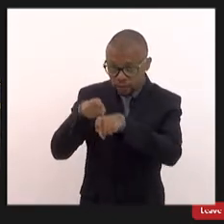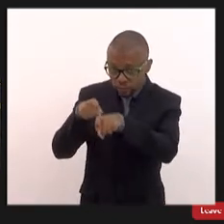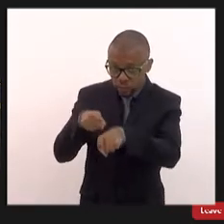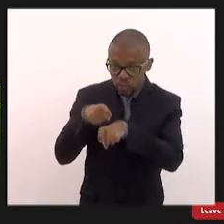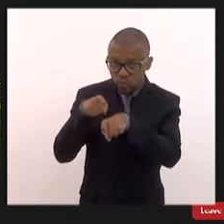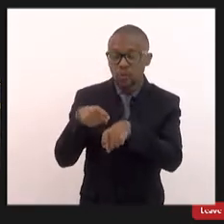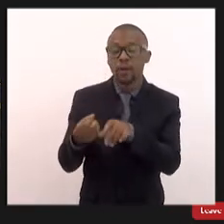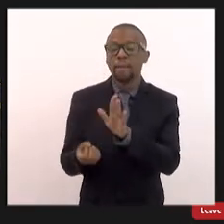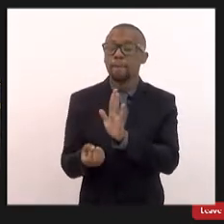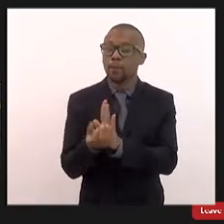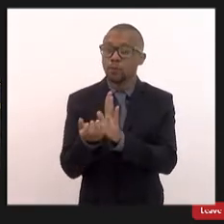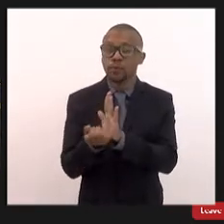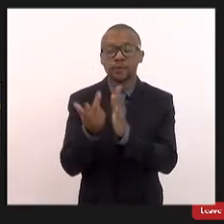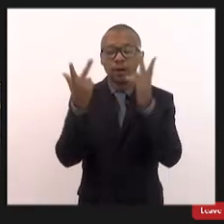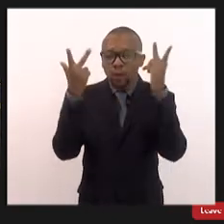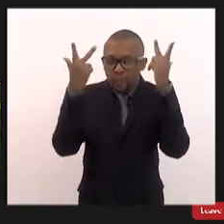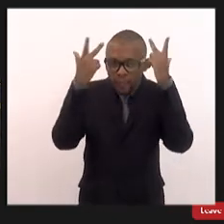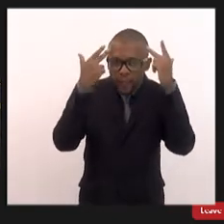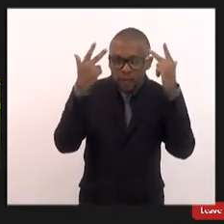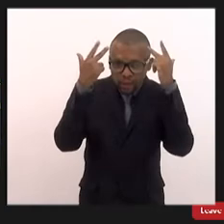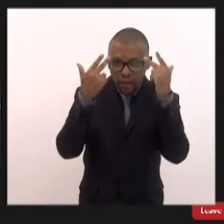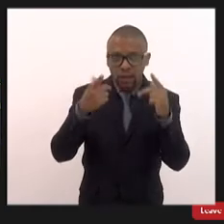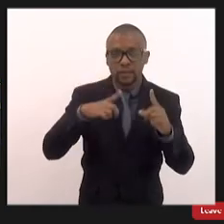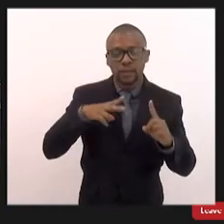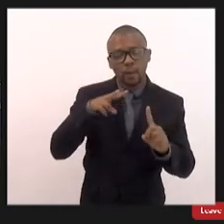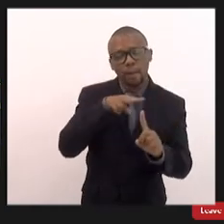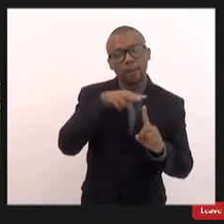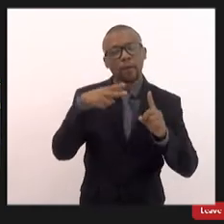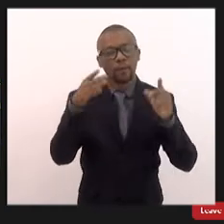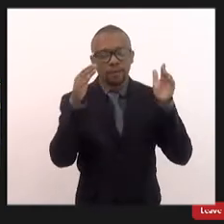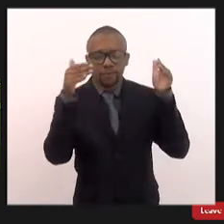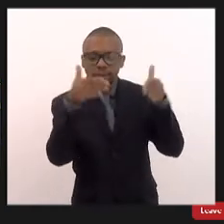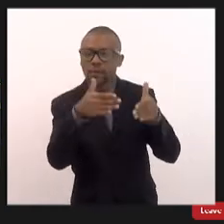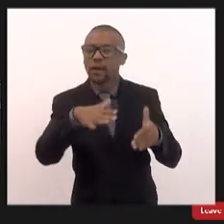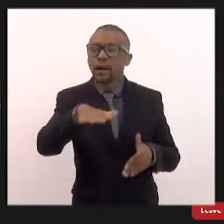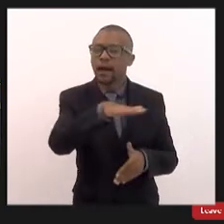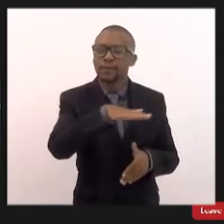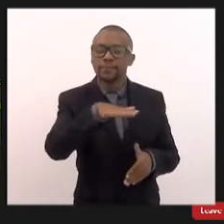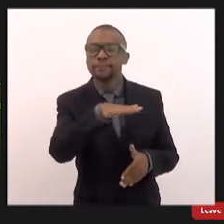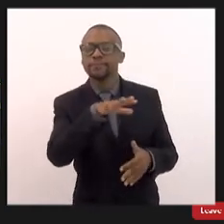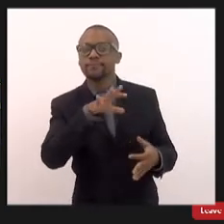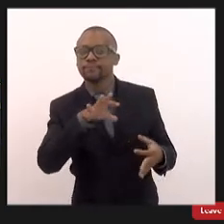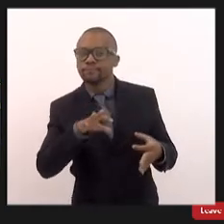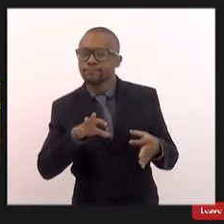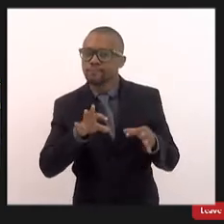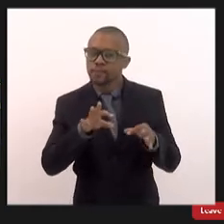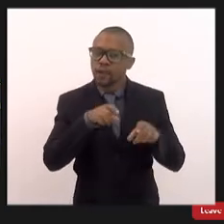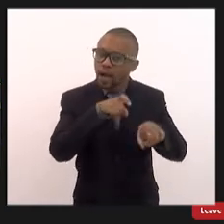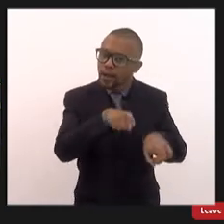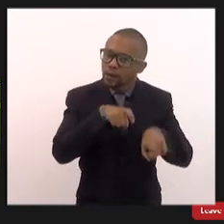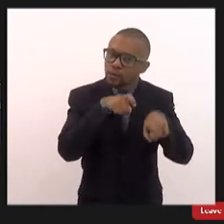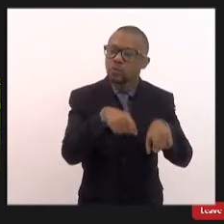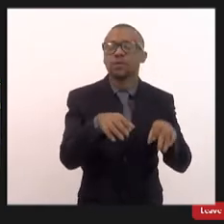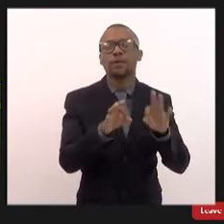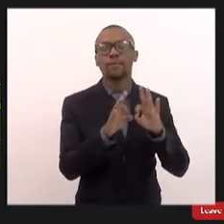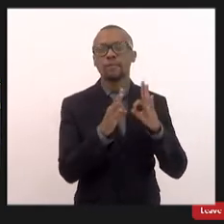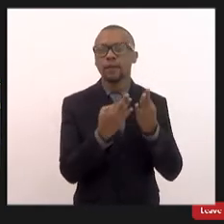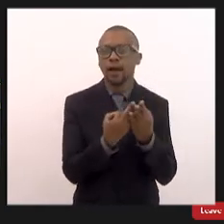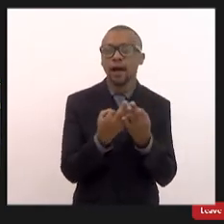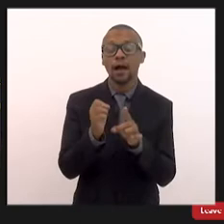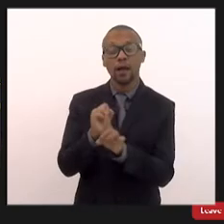Orgânica, que é uma perspectiva muito voltada para a lógica da agricultura familiar, do associativismo,